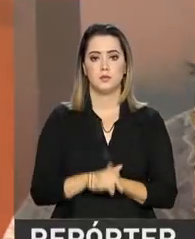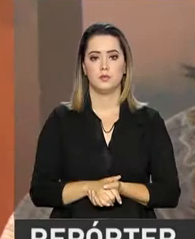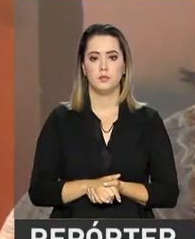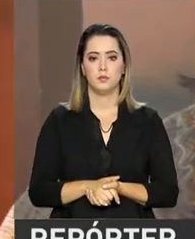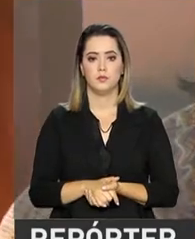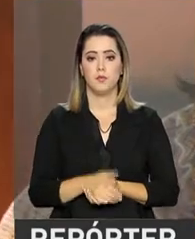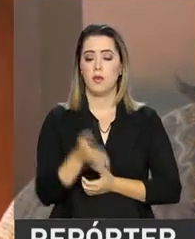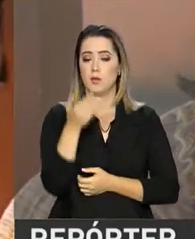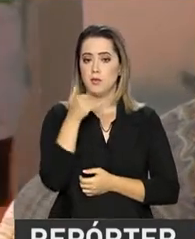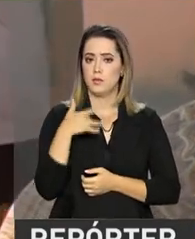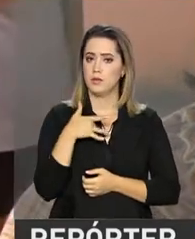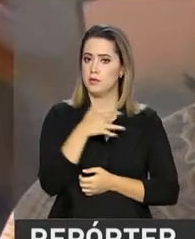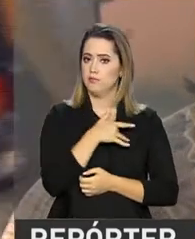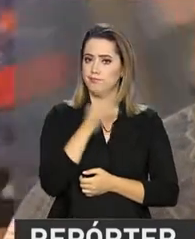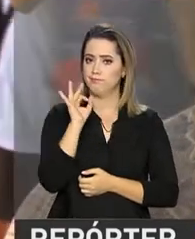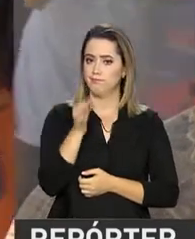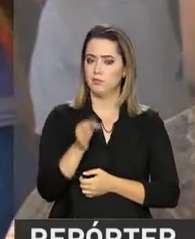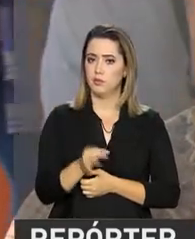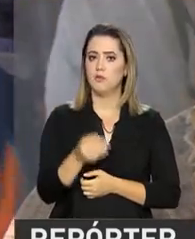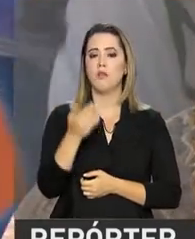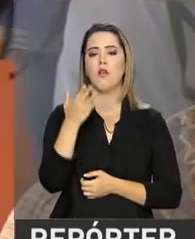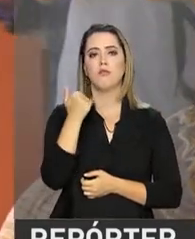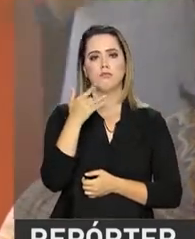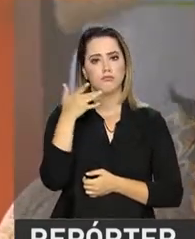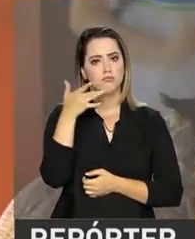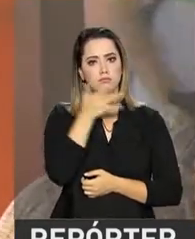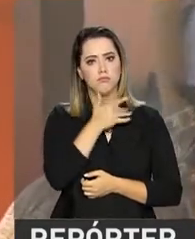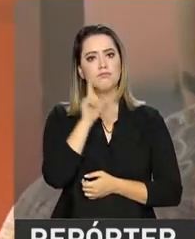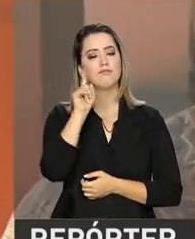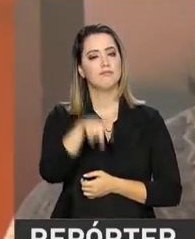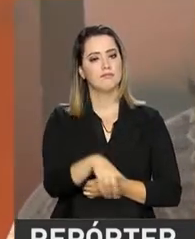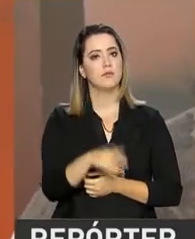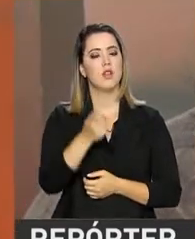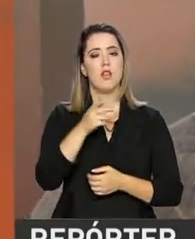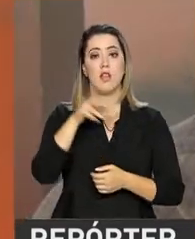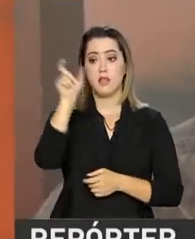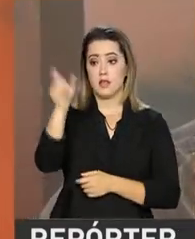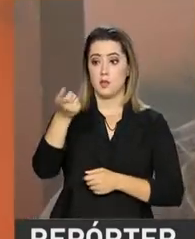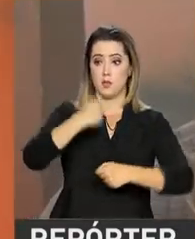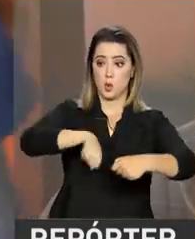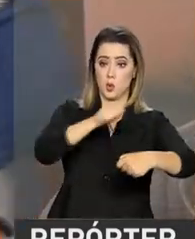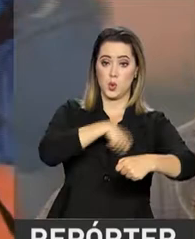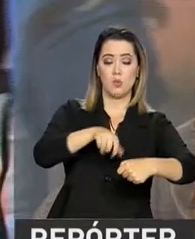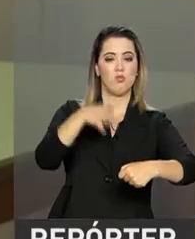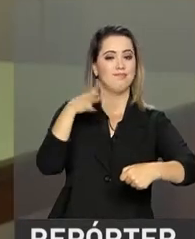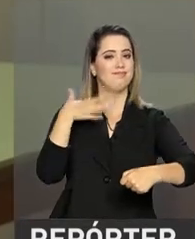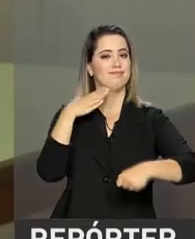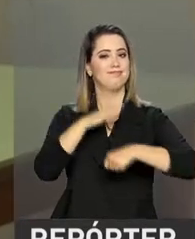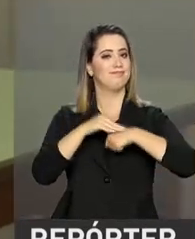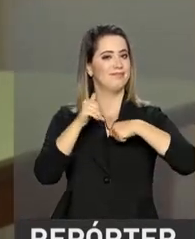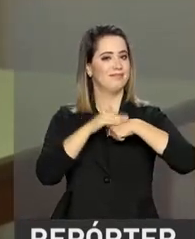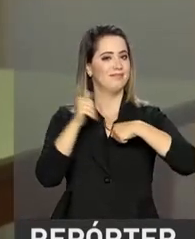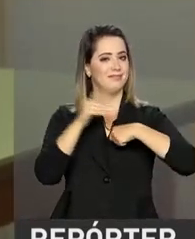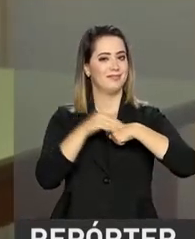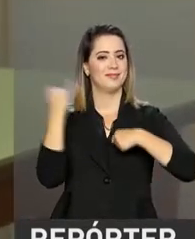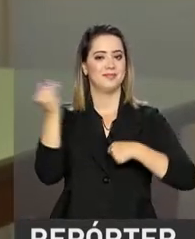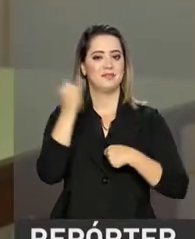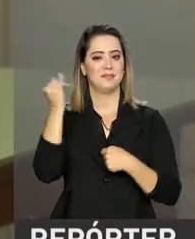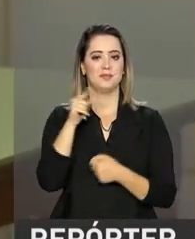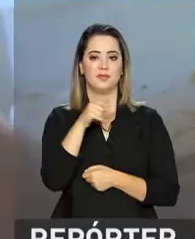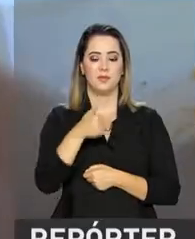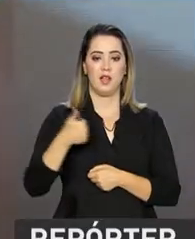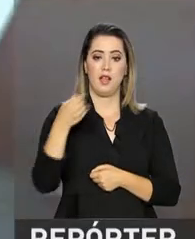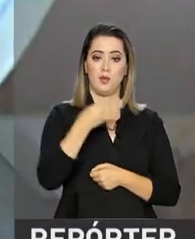nutritiva e acabou agora e as merendeiras e um carinho muito grande para fazer essa estudante de 14